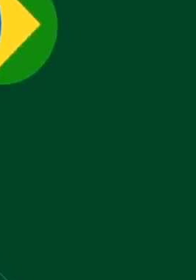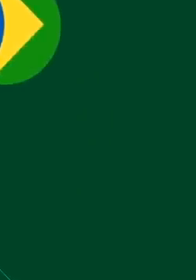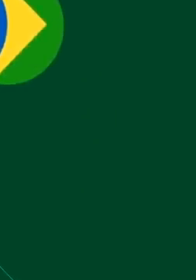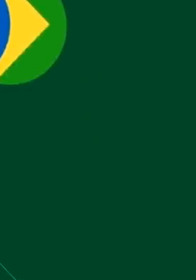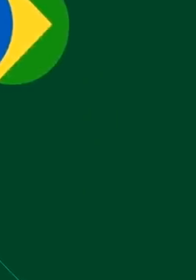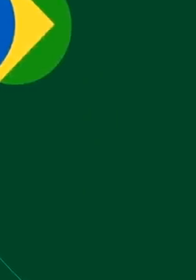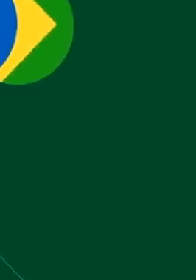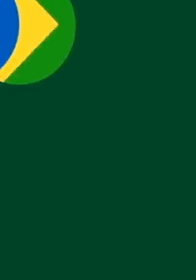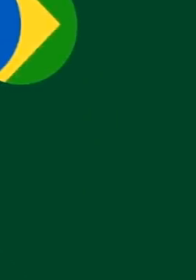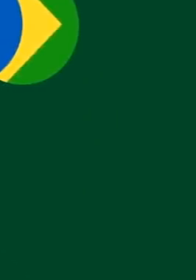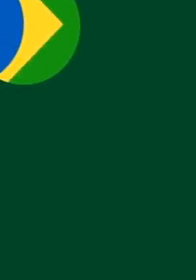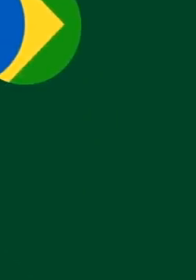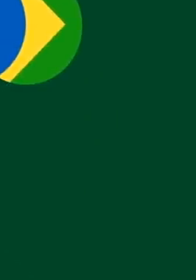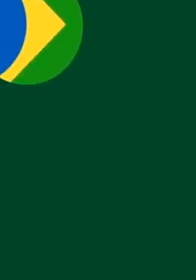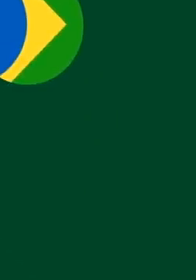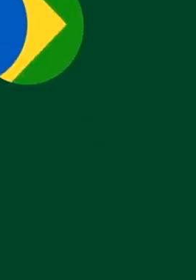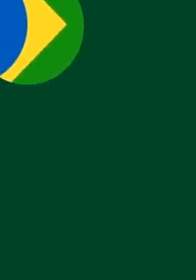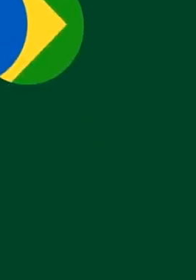Momento Saúde